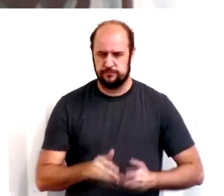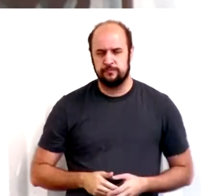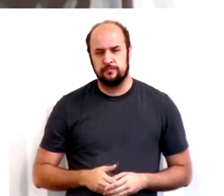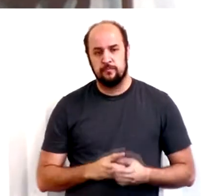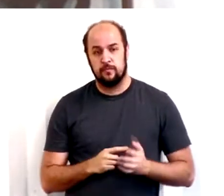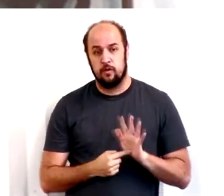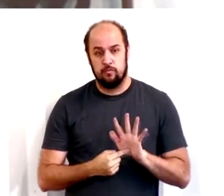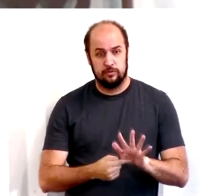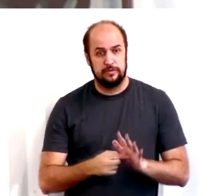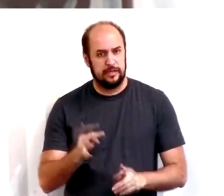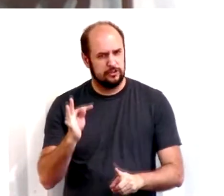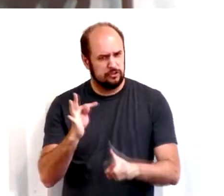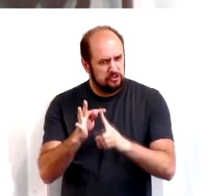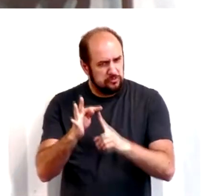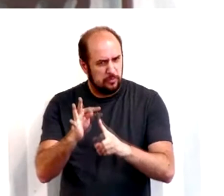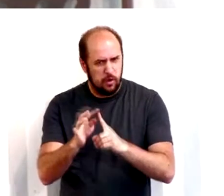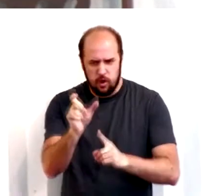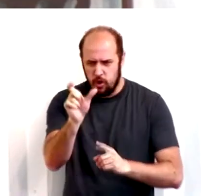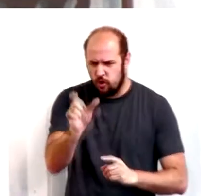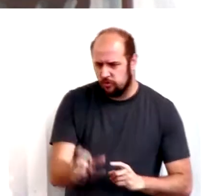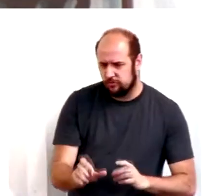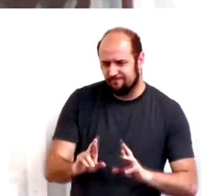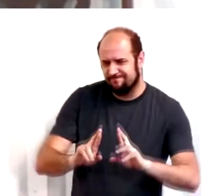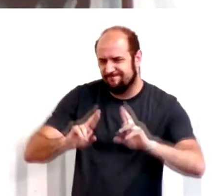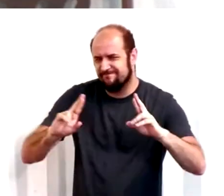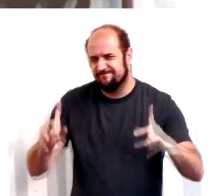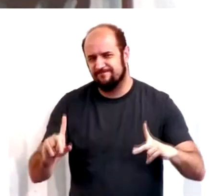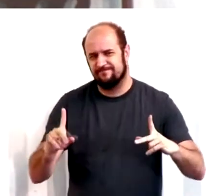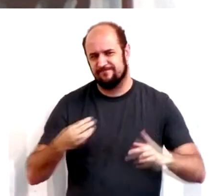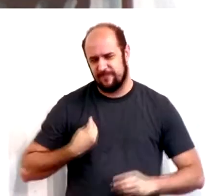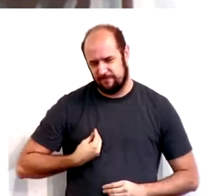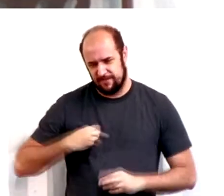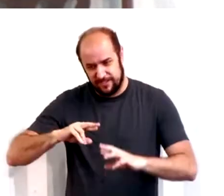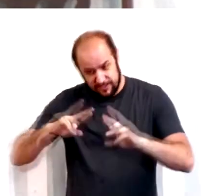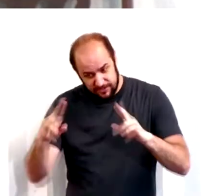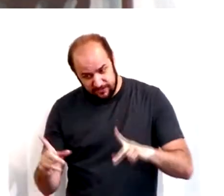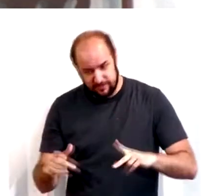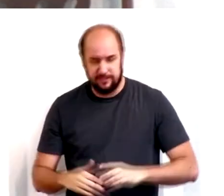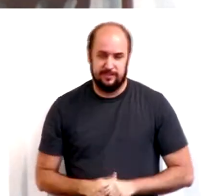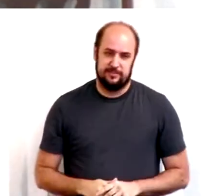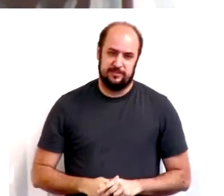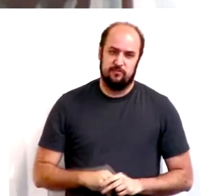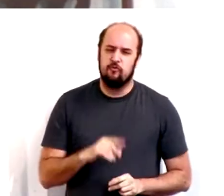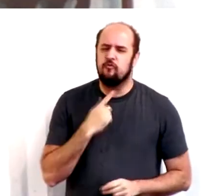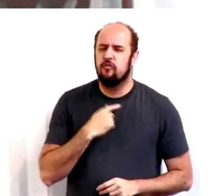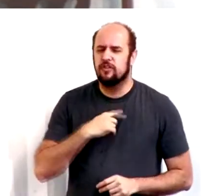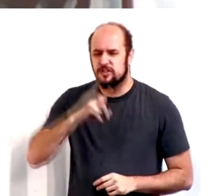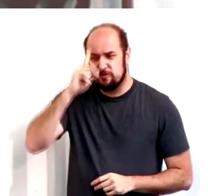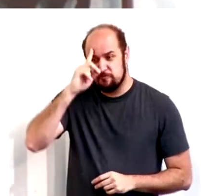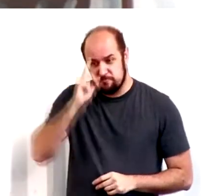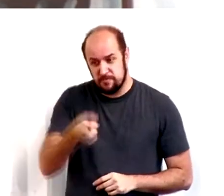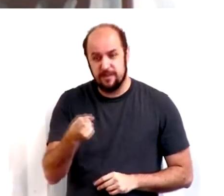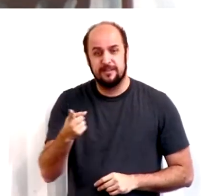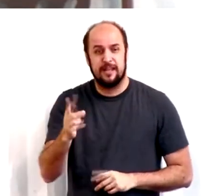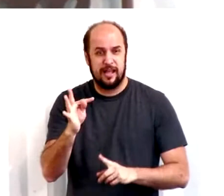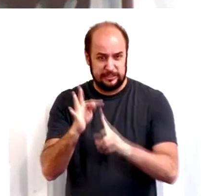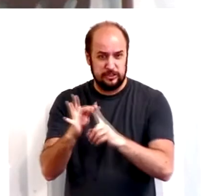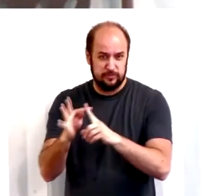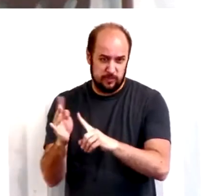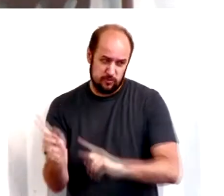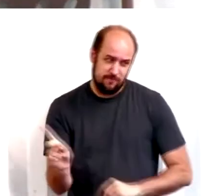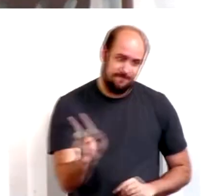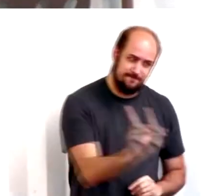que Timóteo era alguém diferente para ele, e por isso ele queria enviá-lo para a